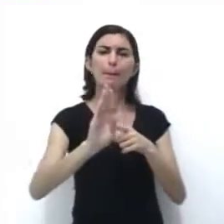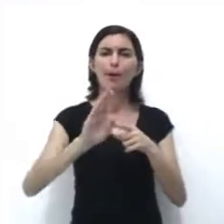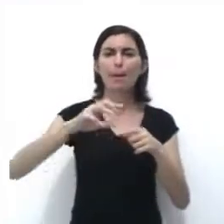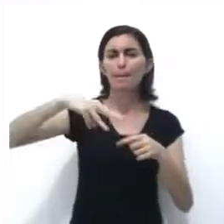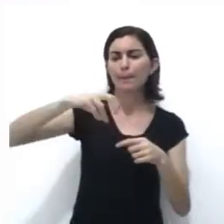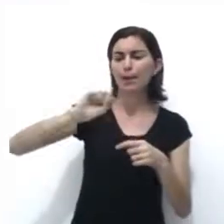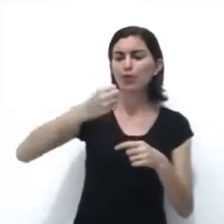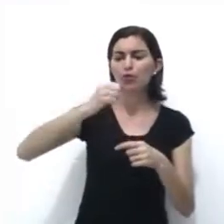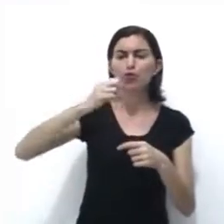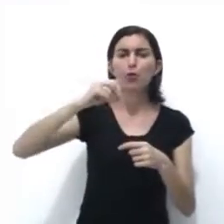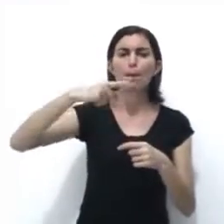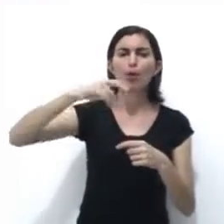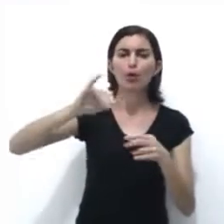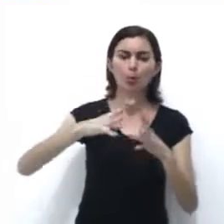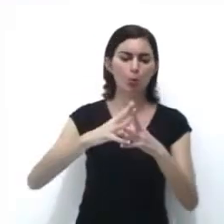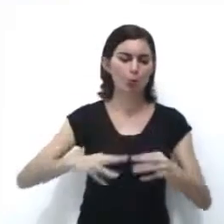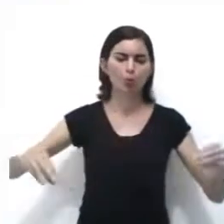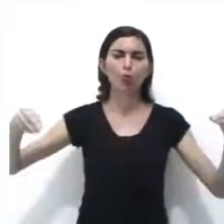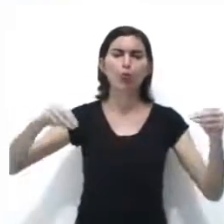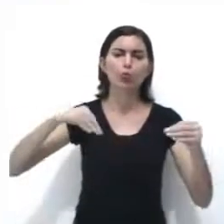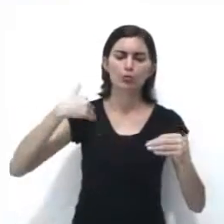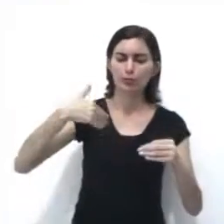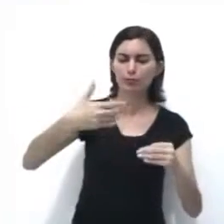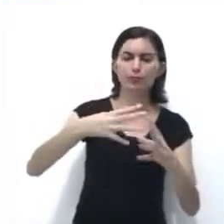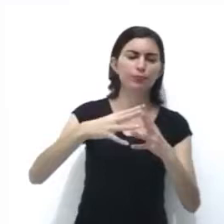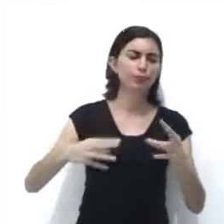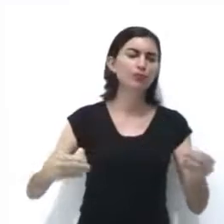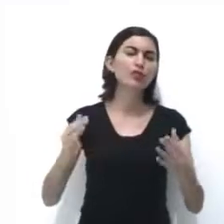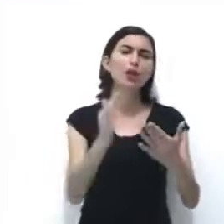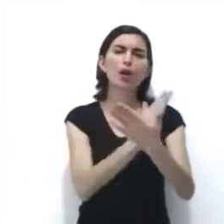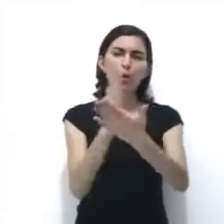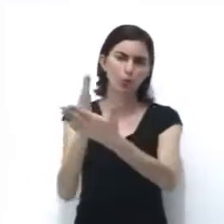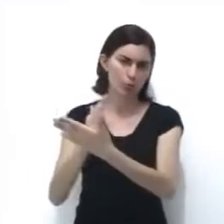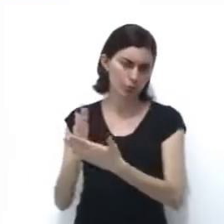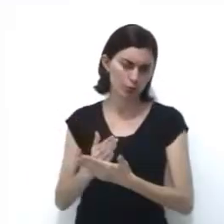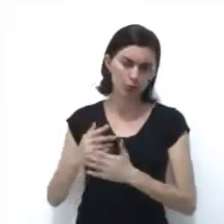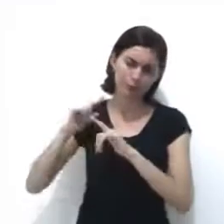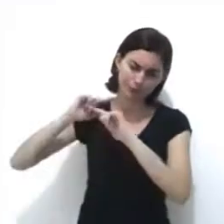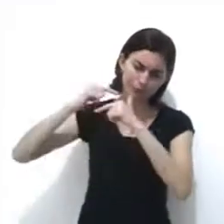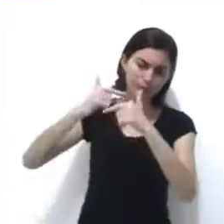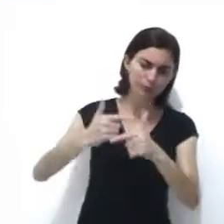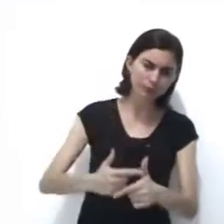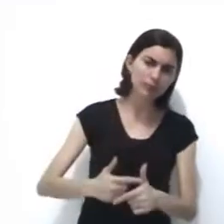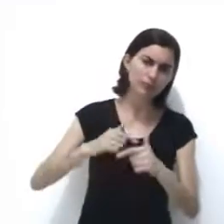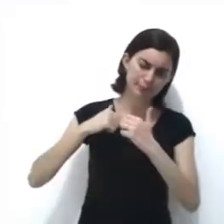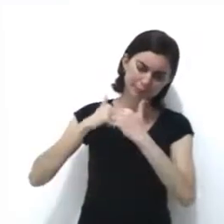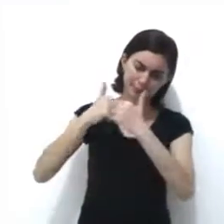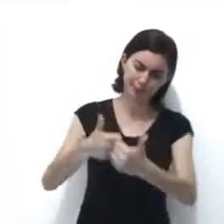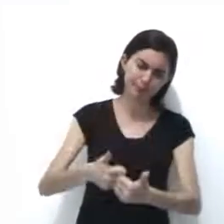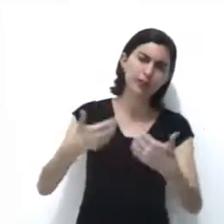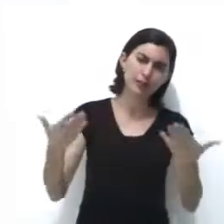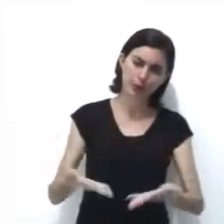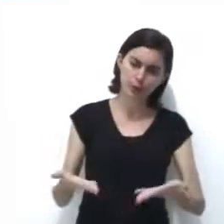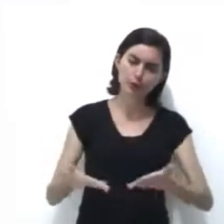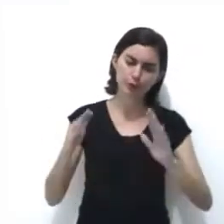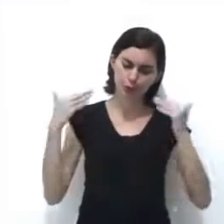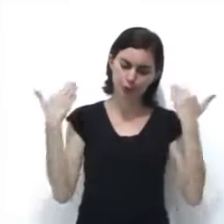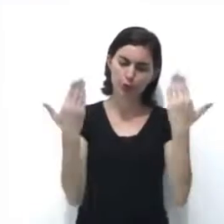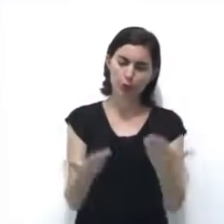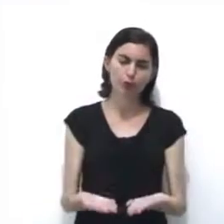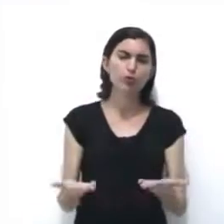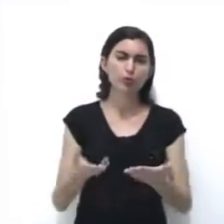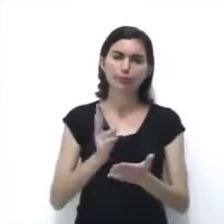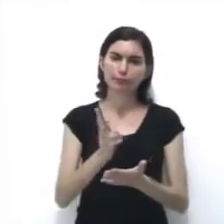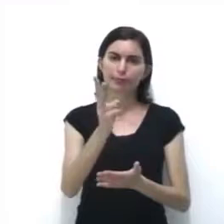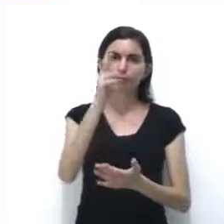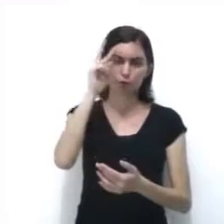da Mesopotâmia desapareceram. No entanto, alguns dos seus legados nos acompanham até os